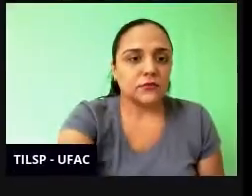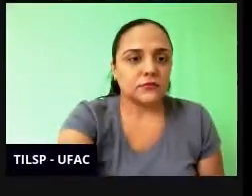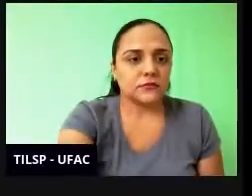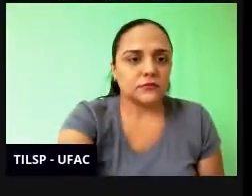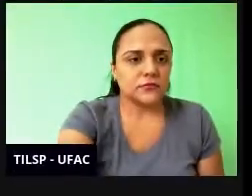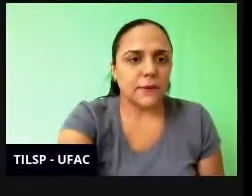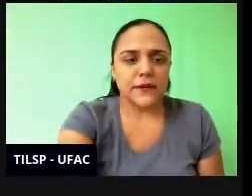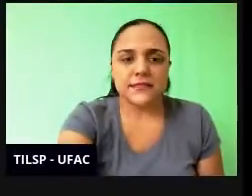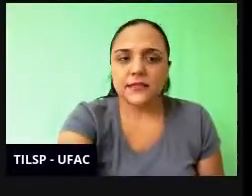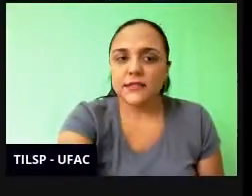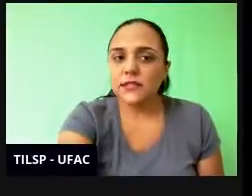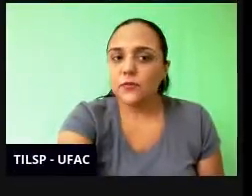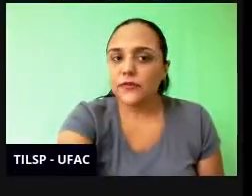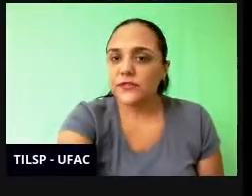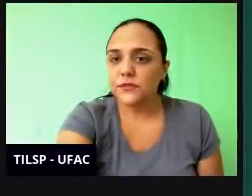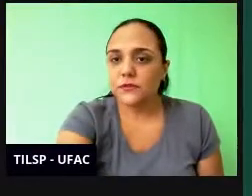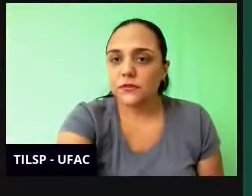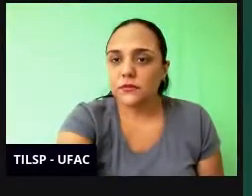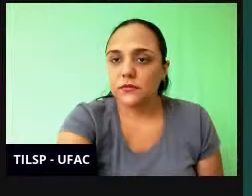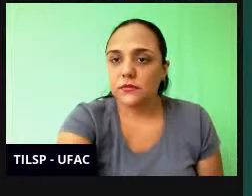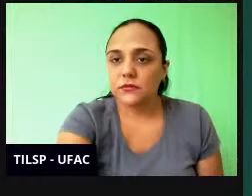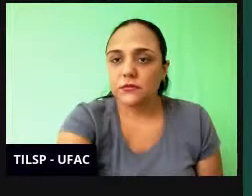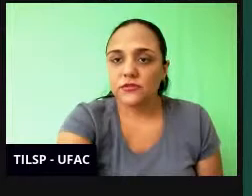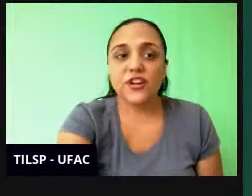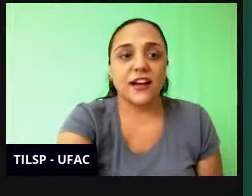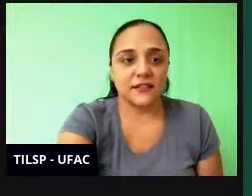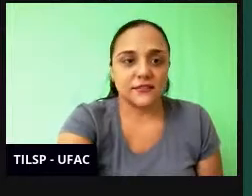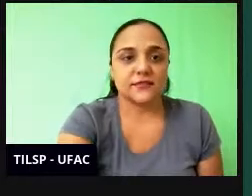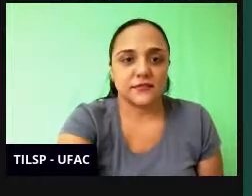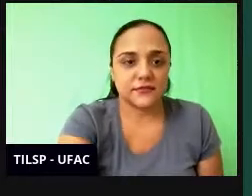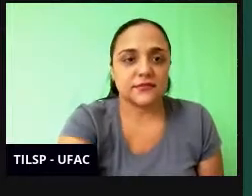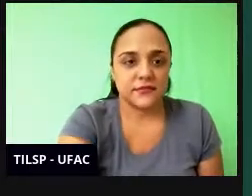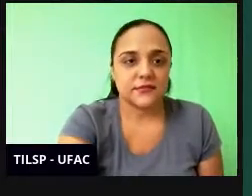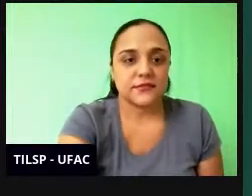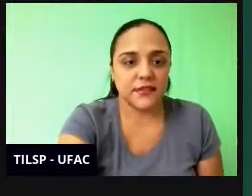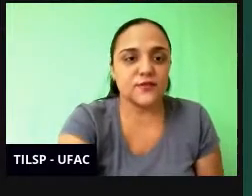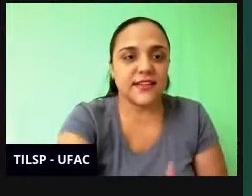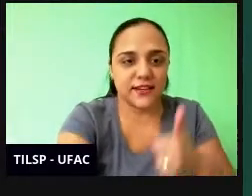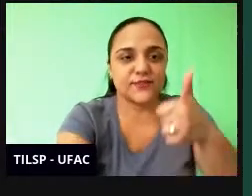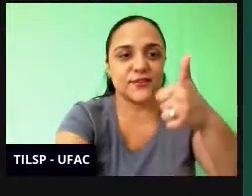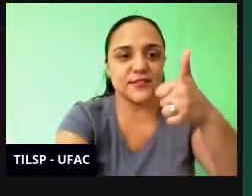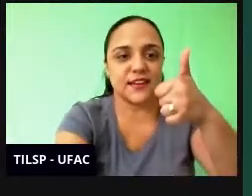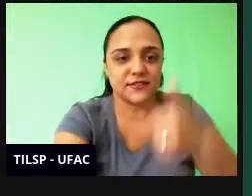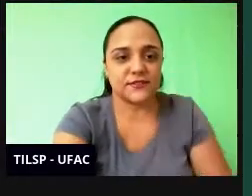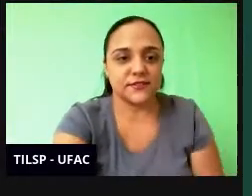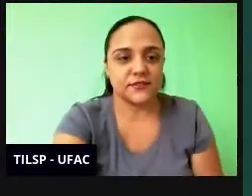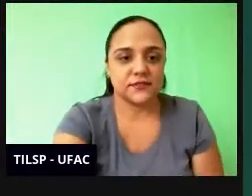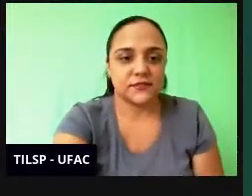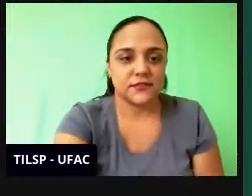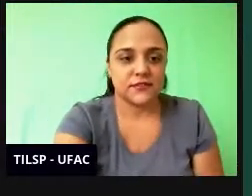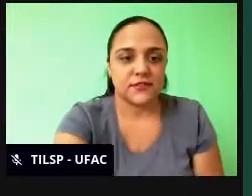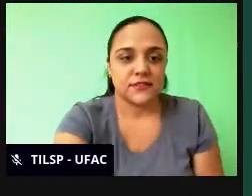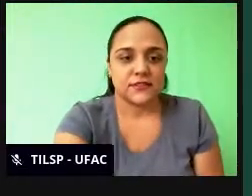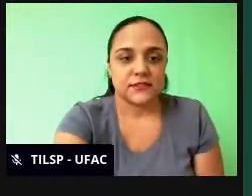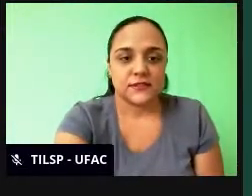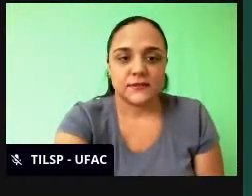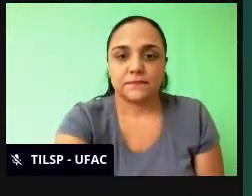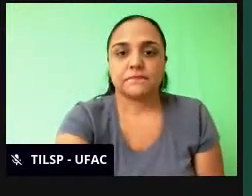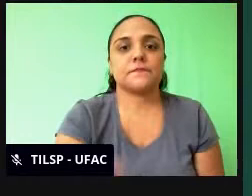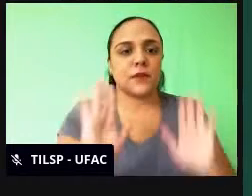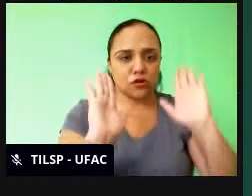Não está aparecendo ainda não, professor. Já. E agora? Já? Deu certo.